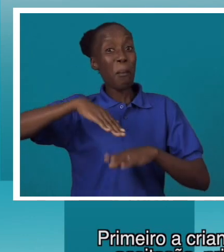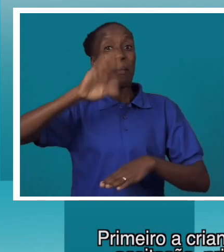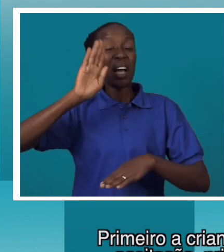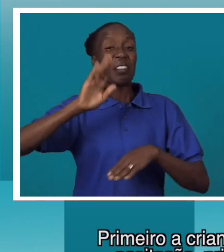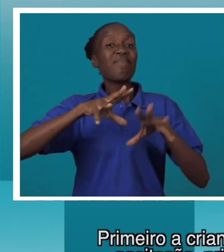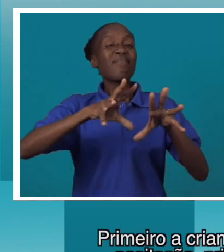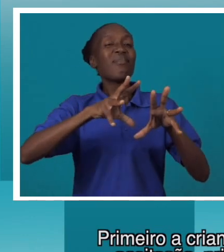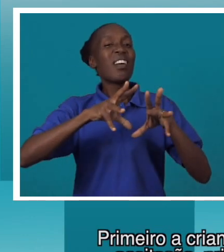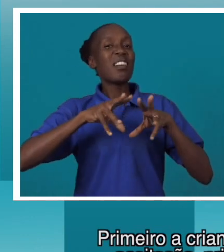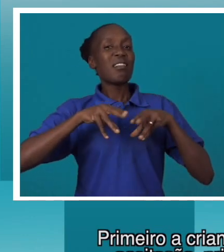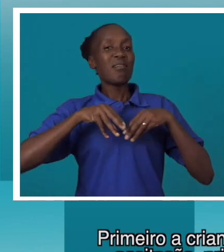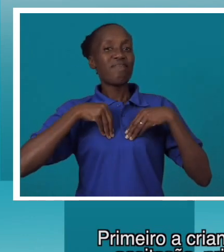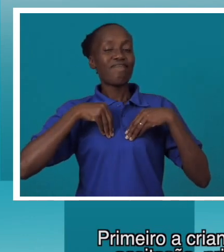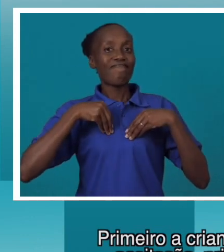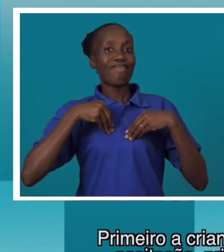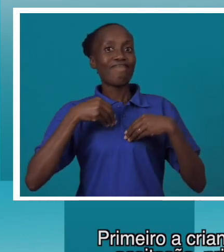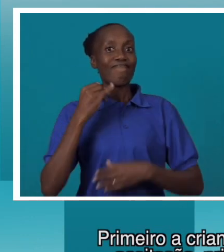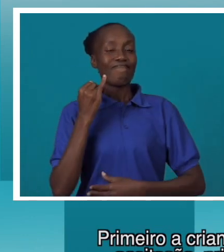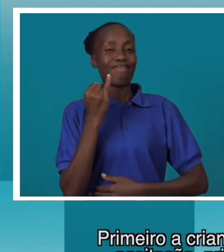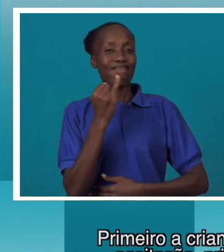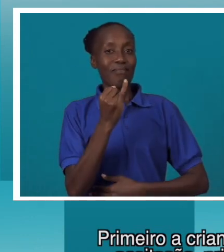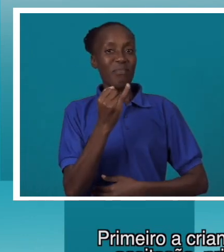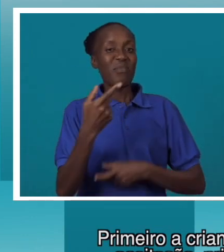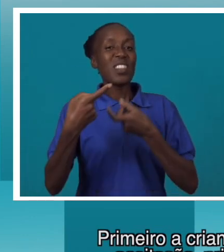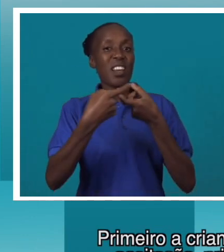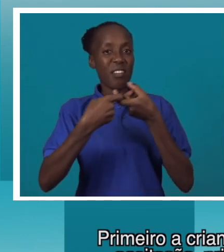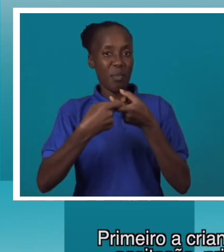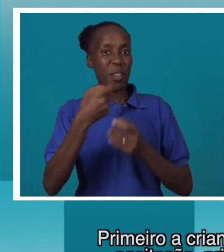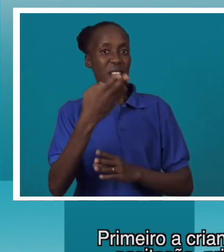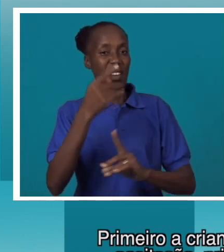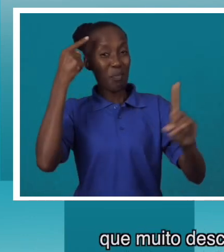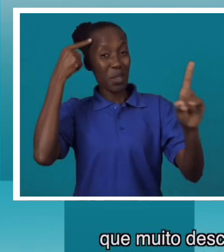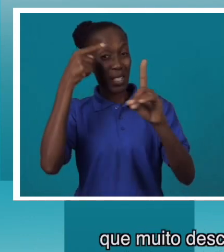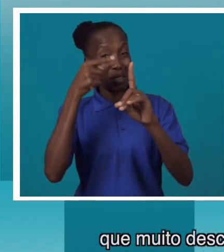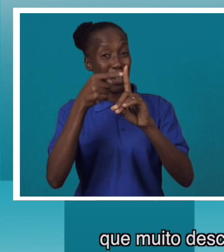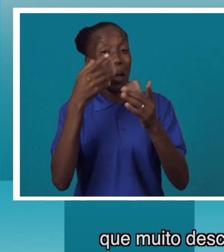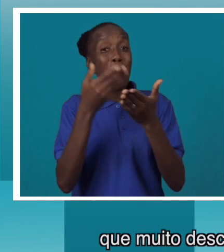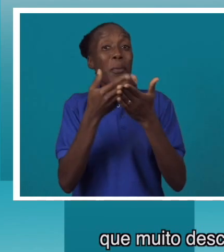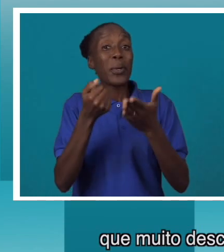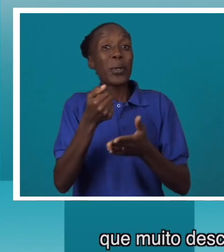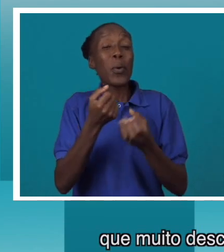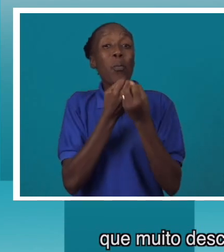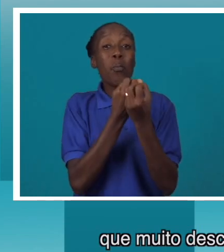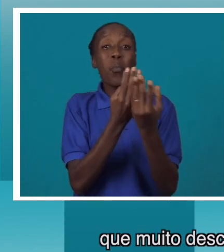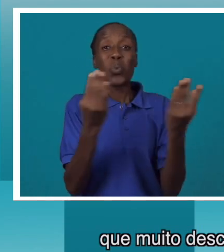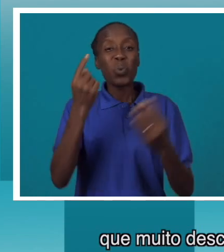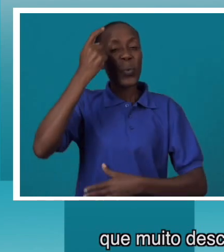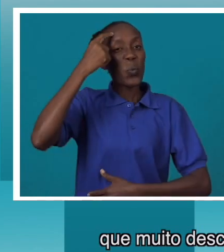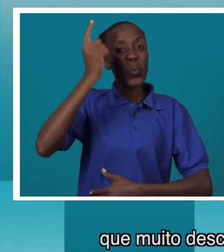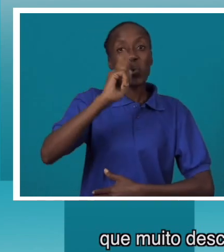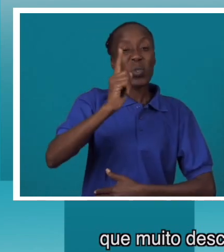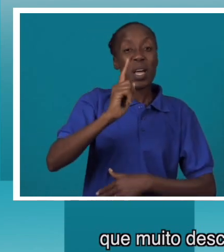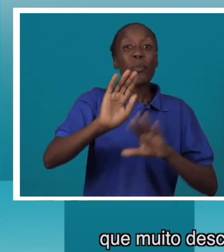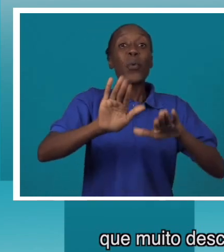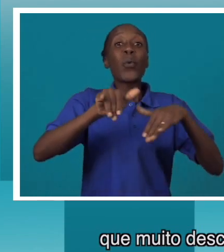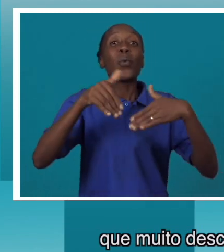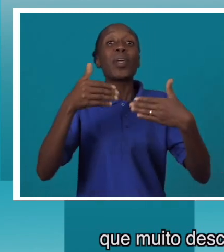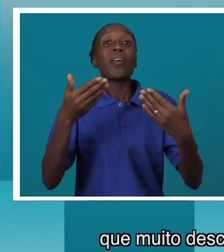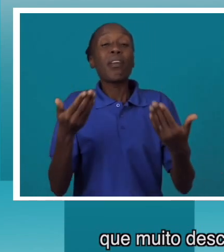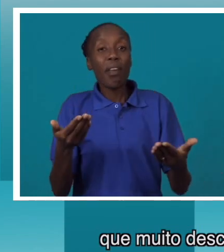principalmente da parte da família que muito desconhece de fato